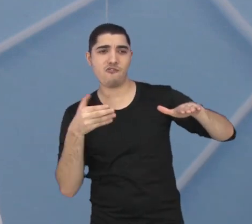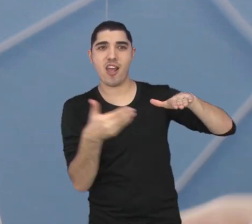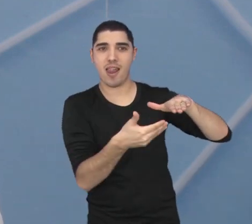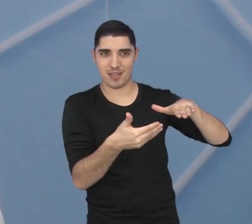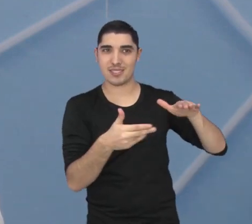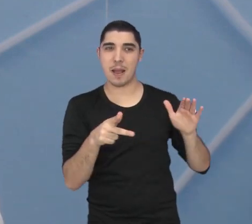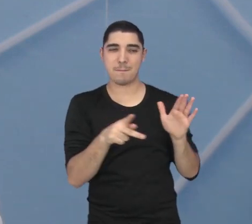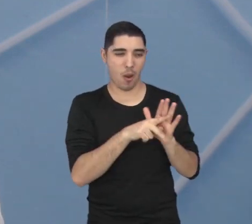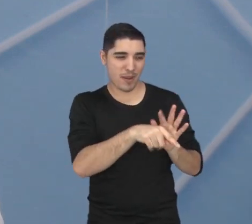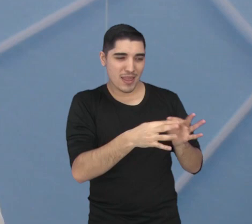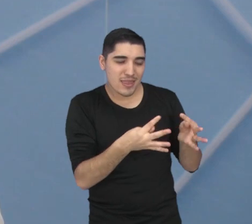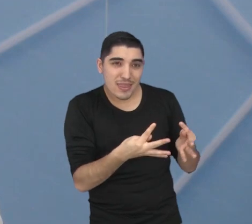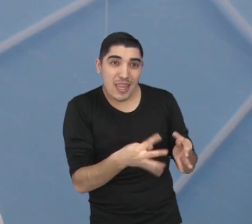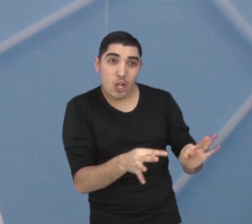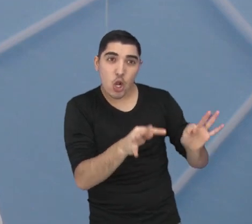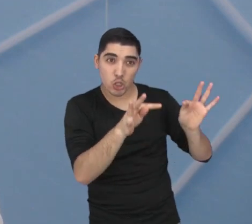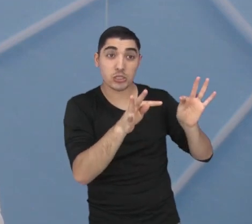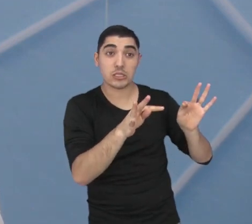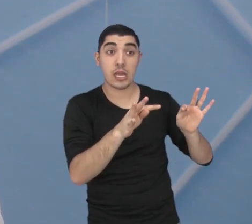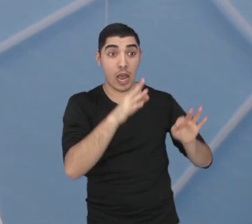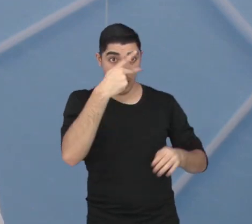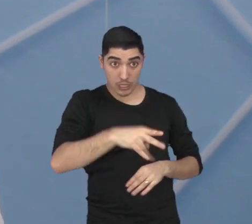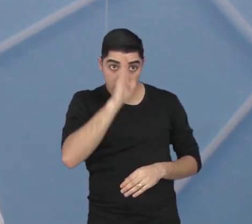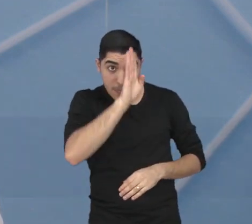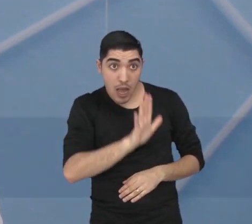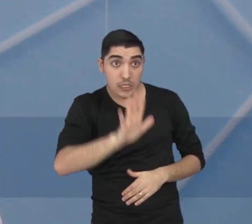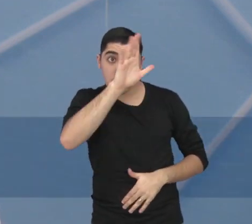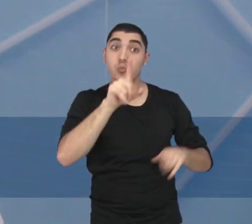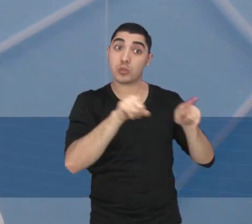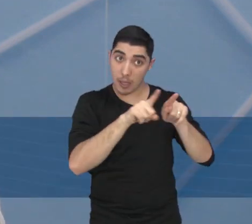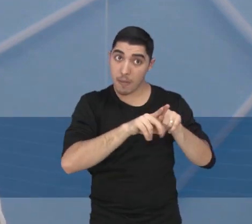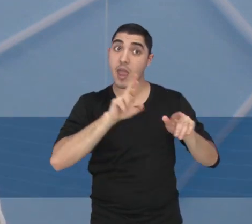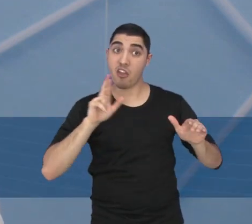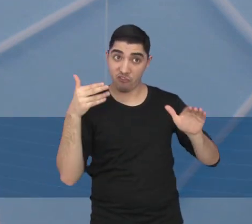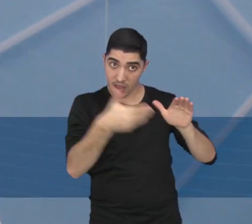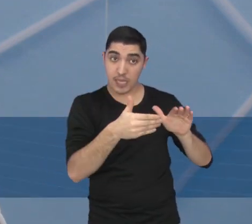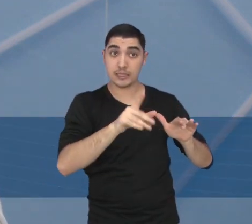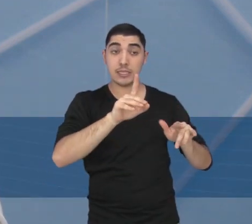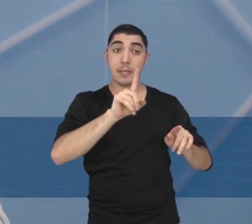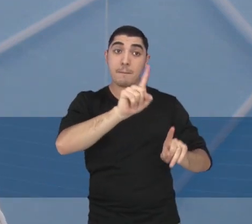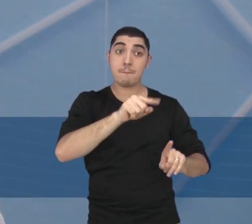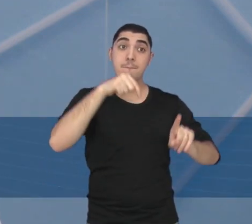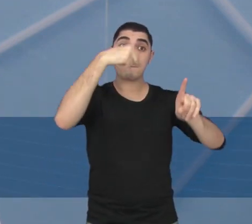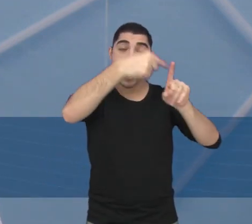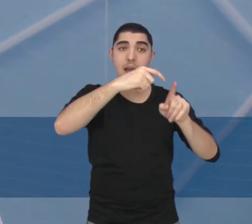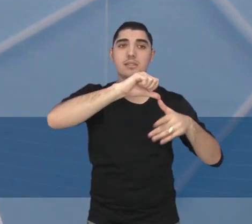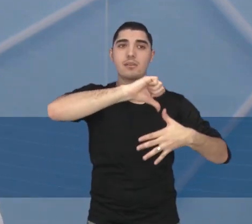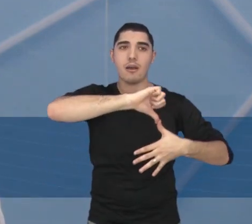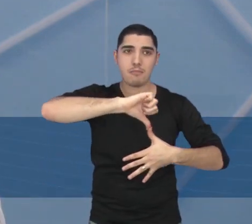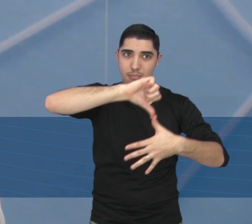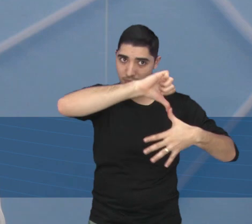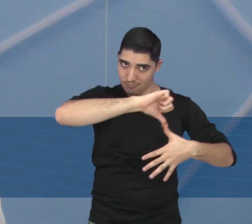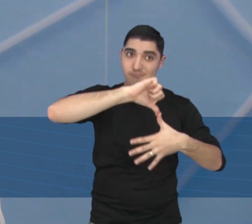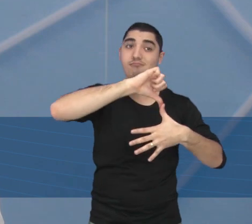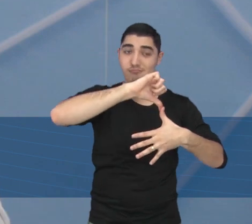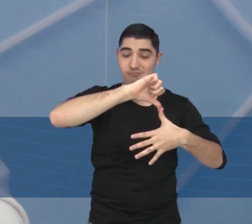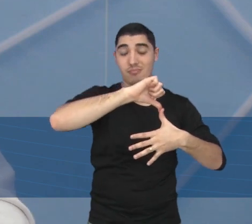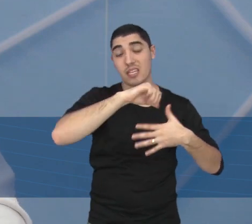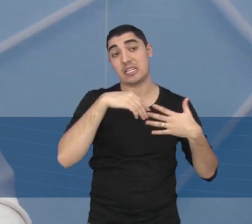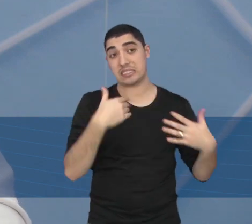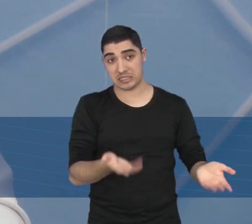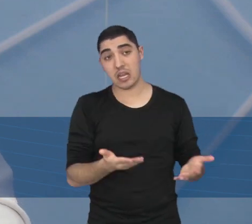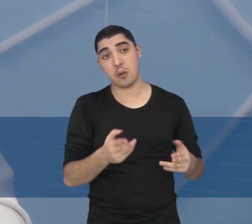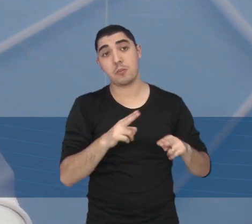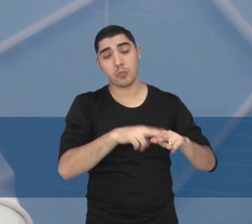da logística reversa no Brasil e até na América Latina. A gente participa de alguns fóruns também com outros recicladores em outros países e a